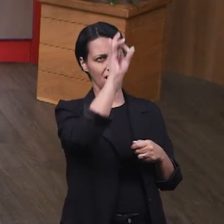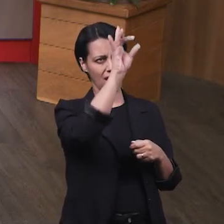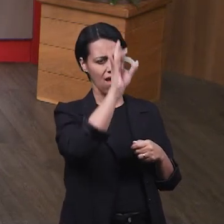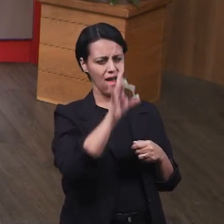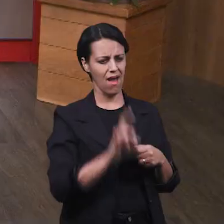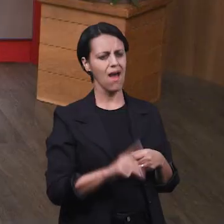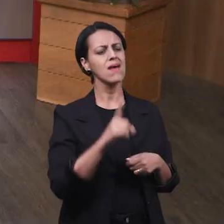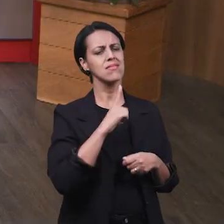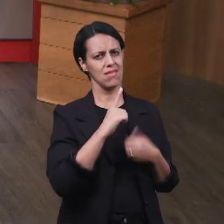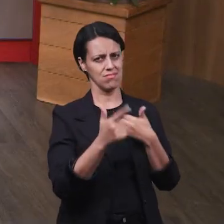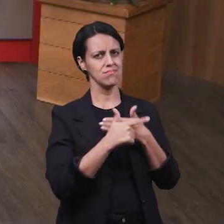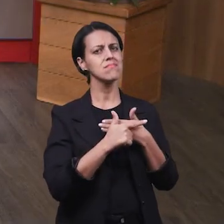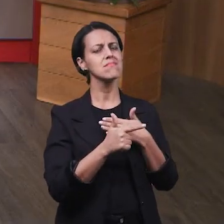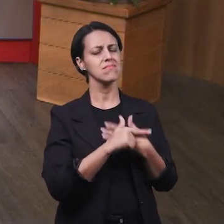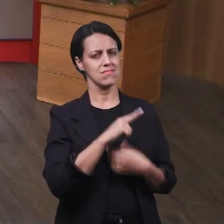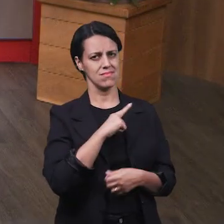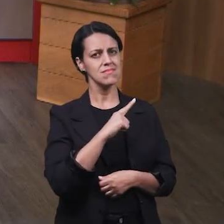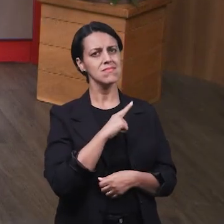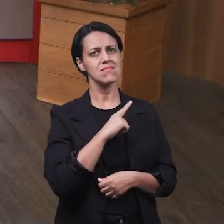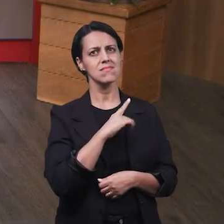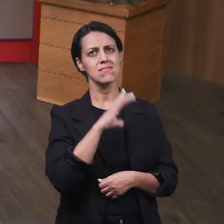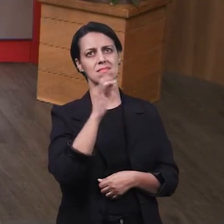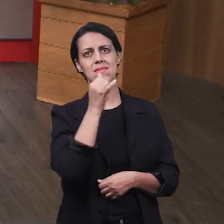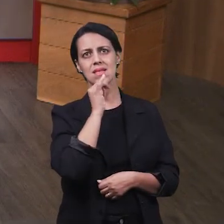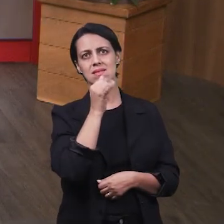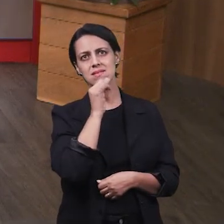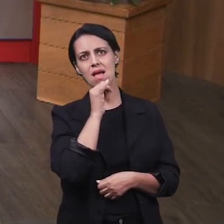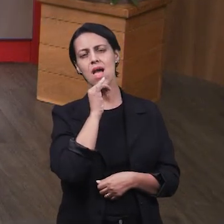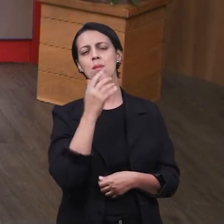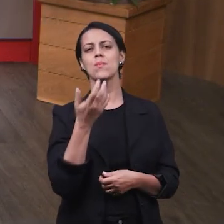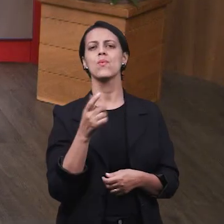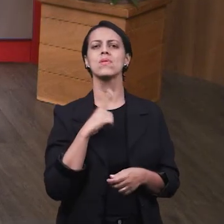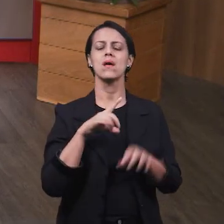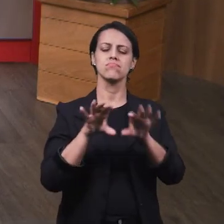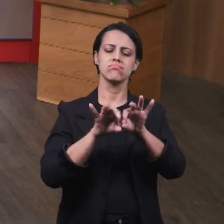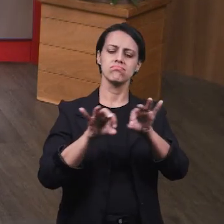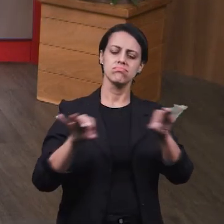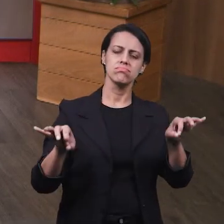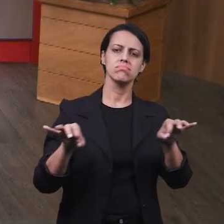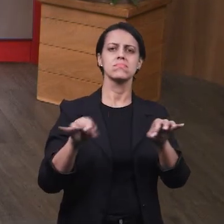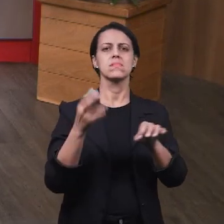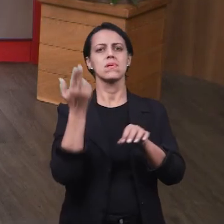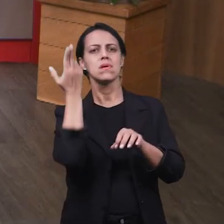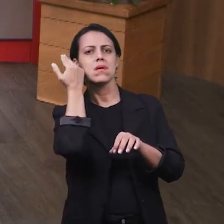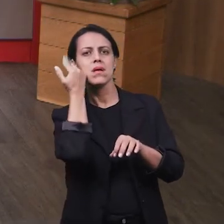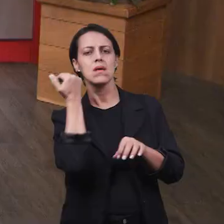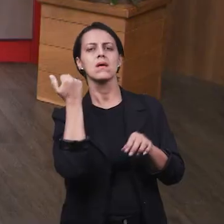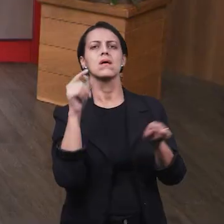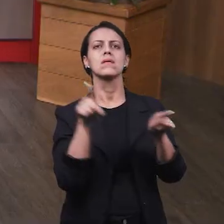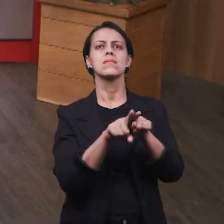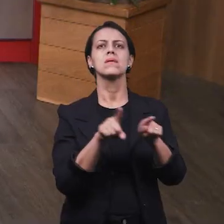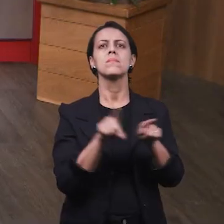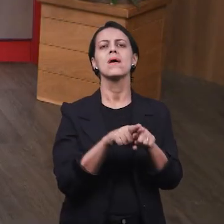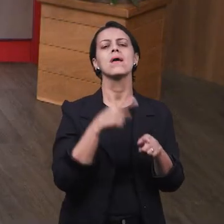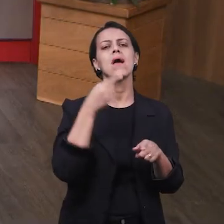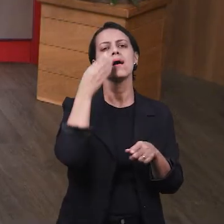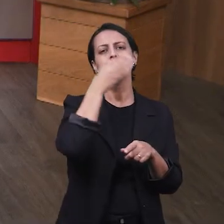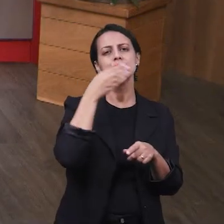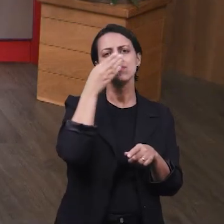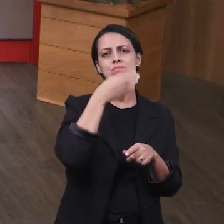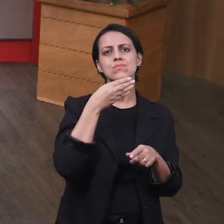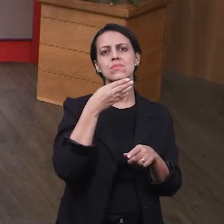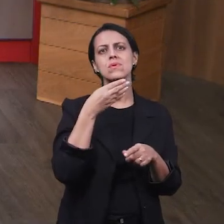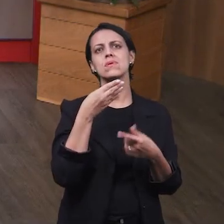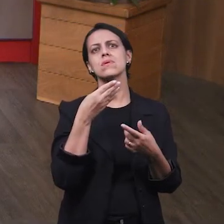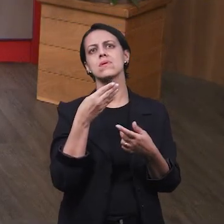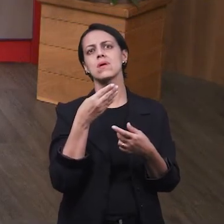função específica. Cereais e leguminosas que ainda não foram preparadas, açúcar enlatado, por exemplo,